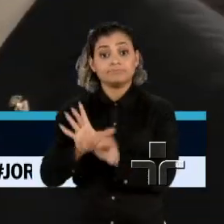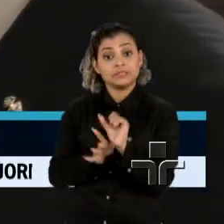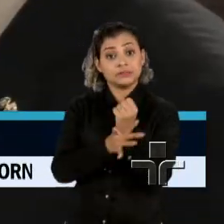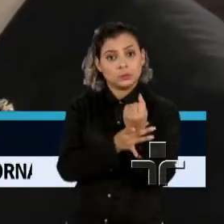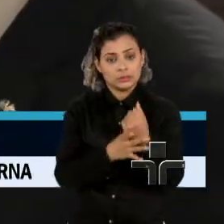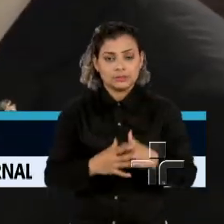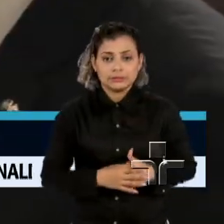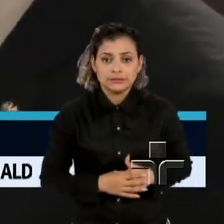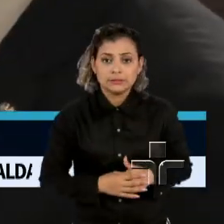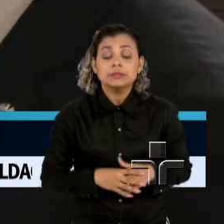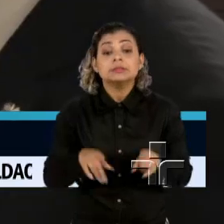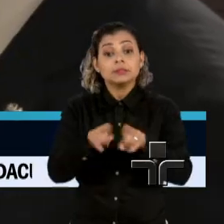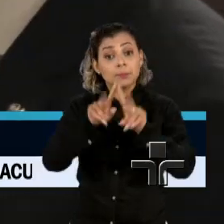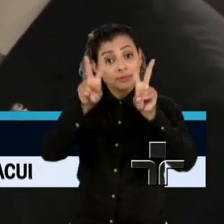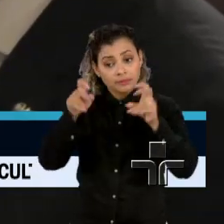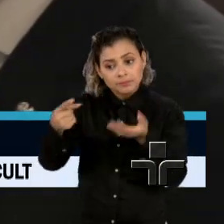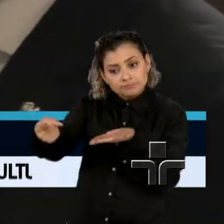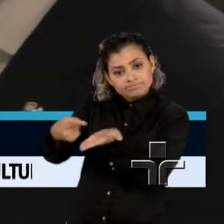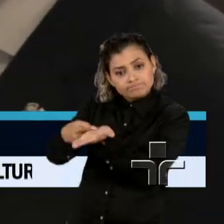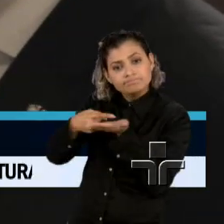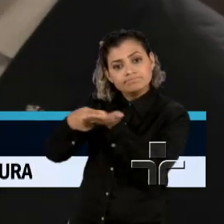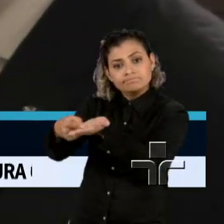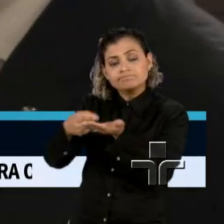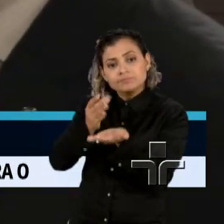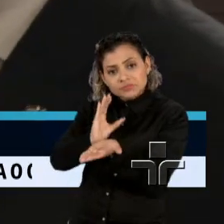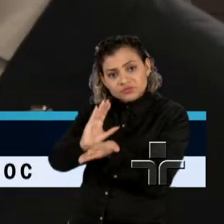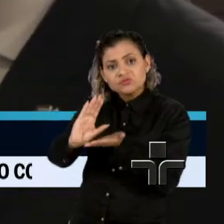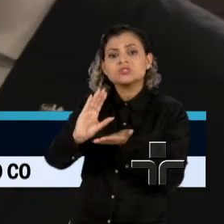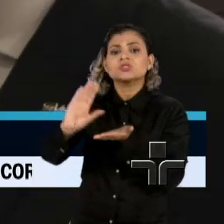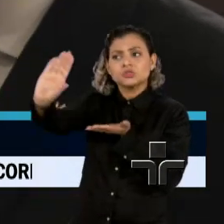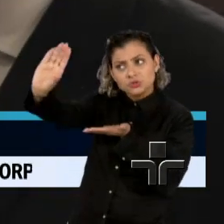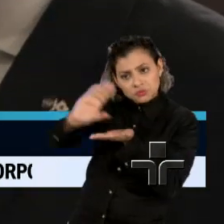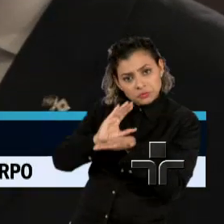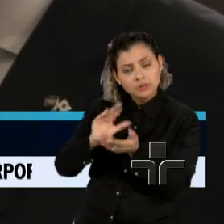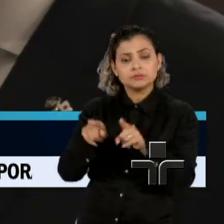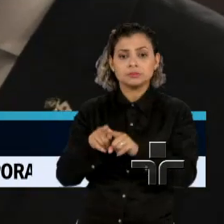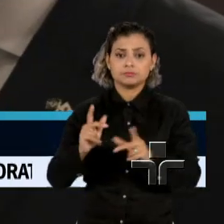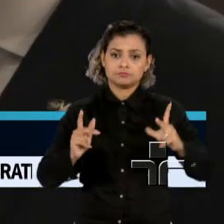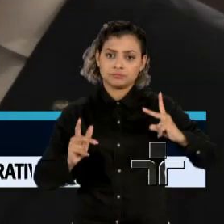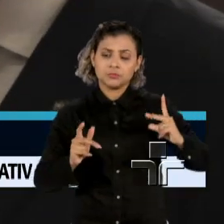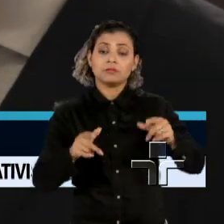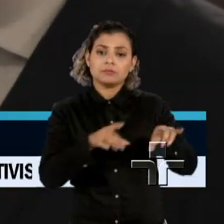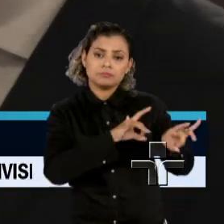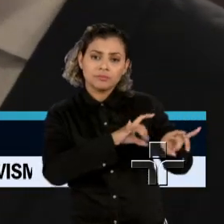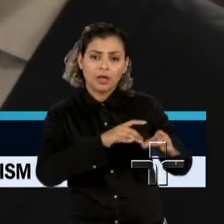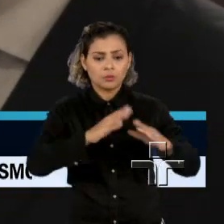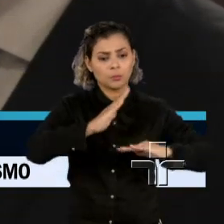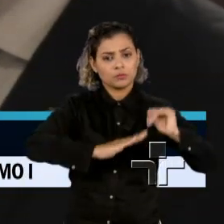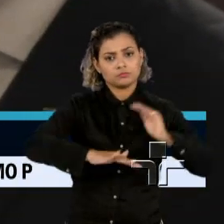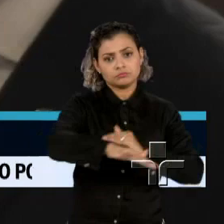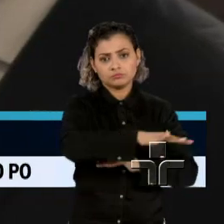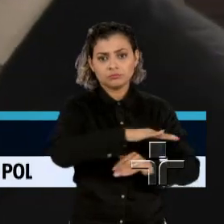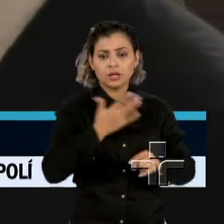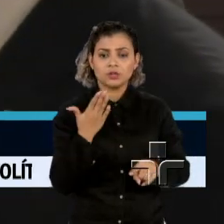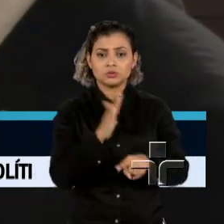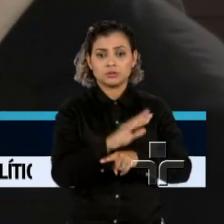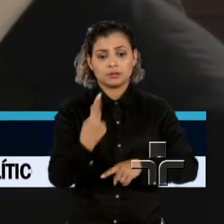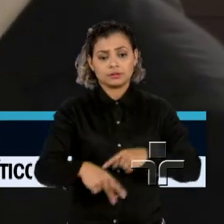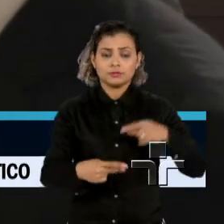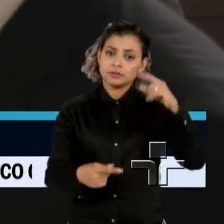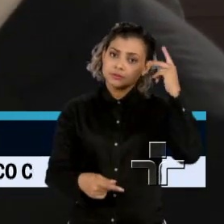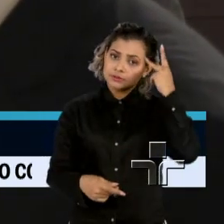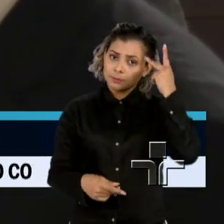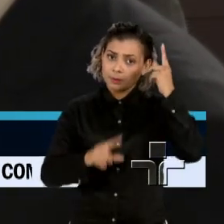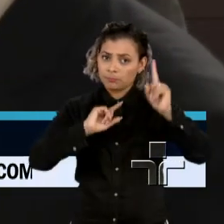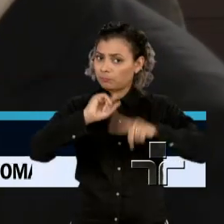E temas de cooperação significam investimentos, mobilização do setor privado, técnicas e equipamentos que podem ajudar São Paulo na área